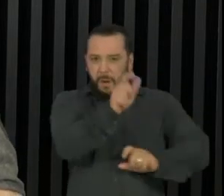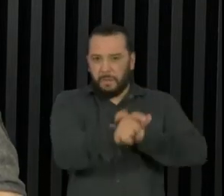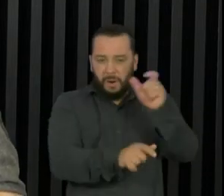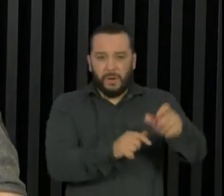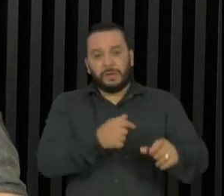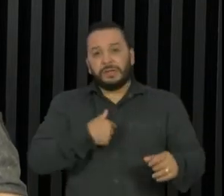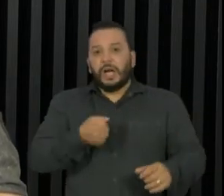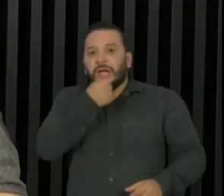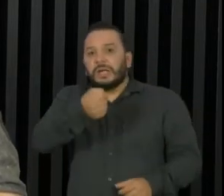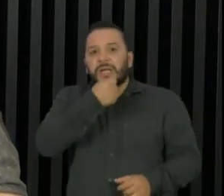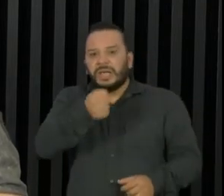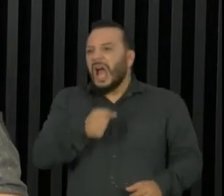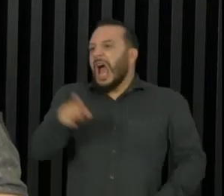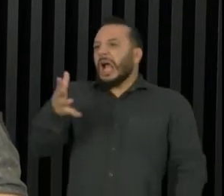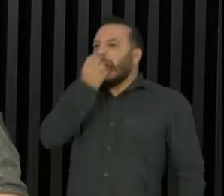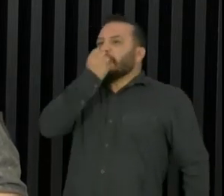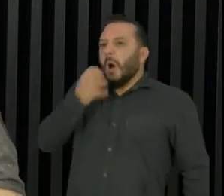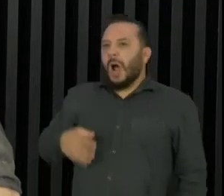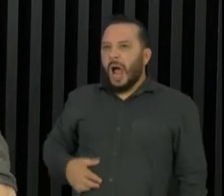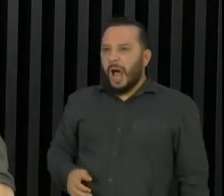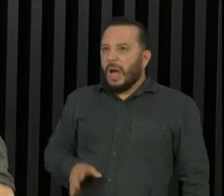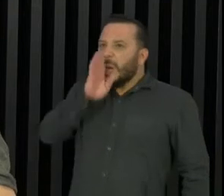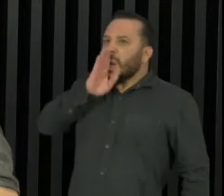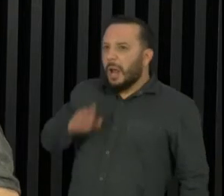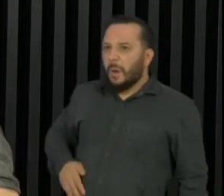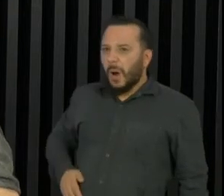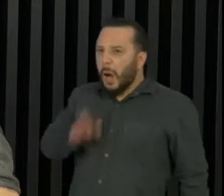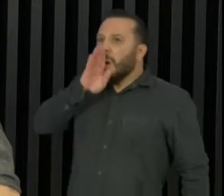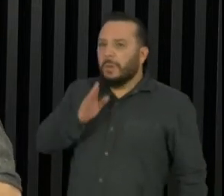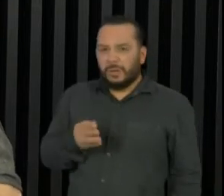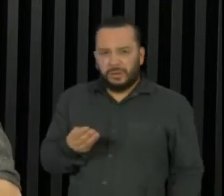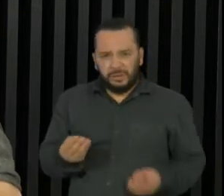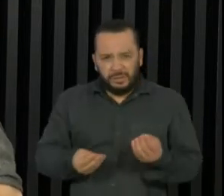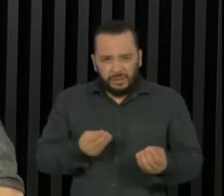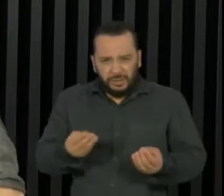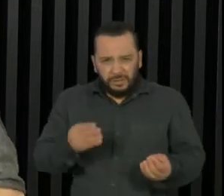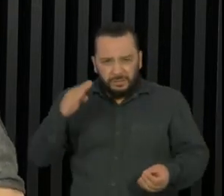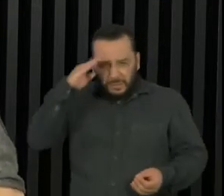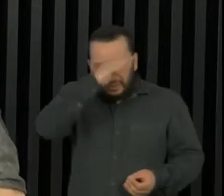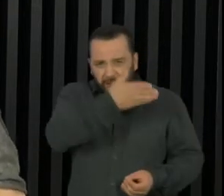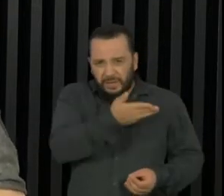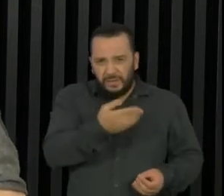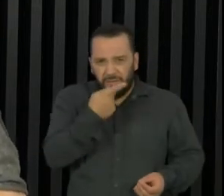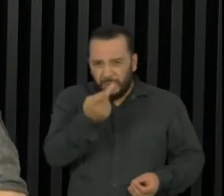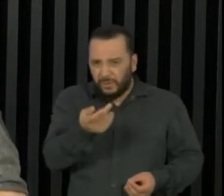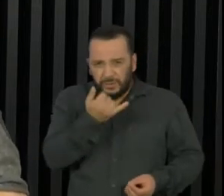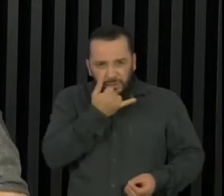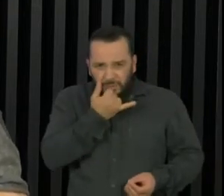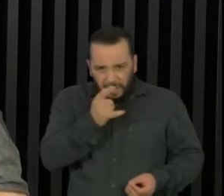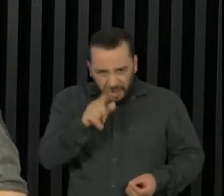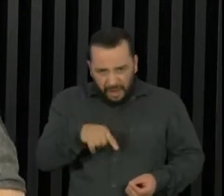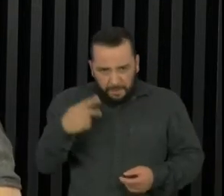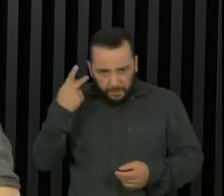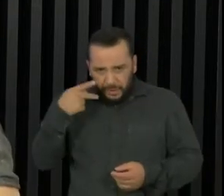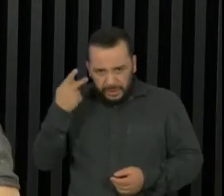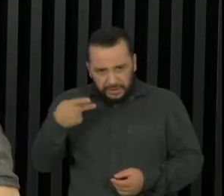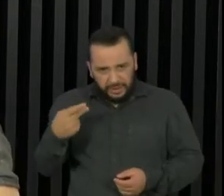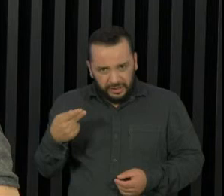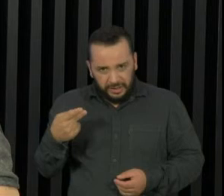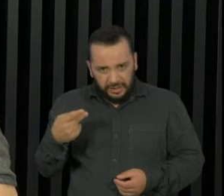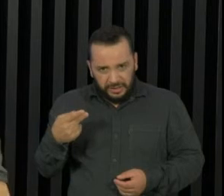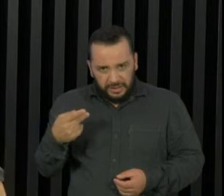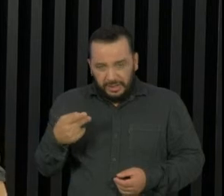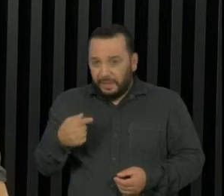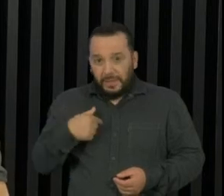um jornalista calar a boca, quando a gente lida com a realidade que está lidando hoje, não é mais uma questão política, não é mais uma questão